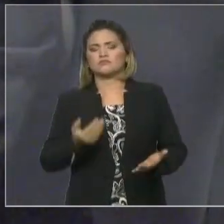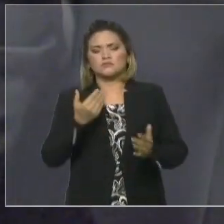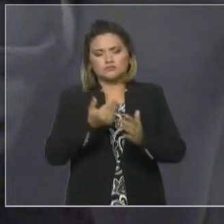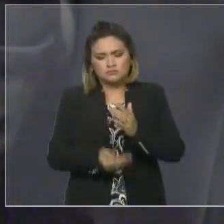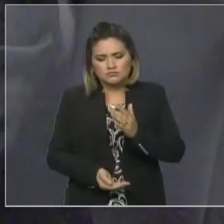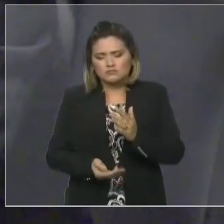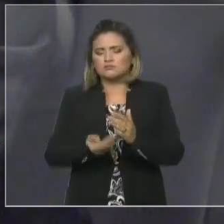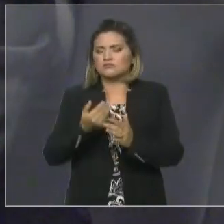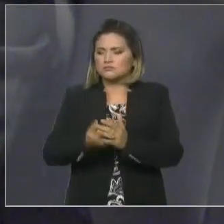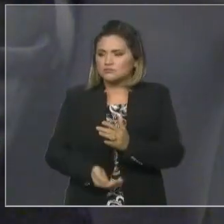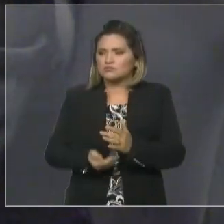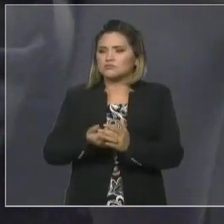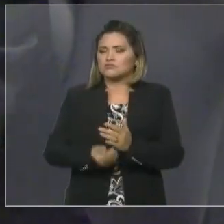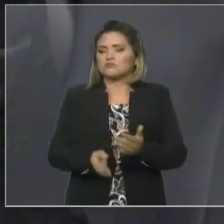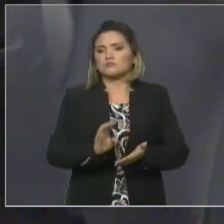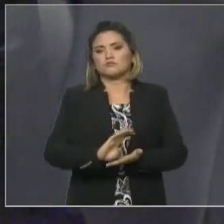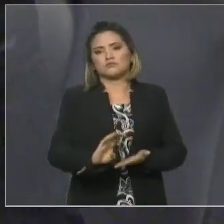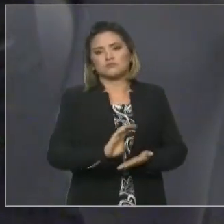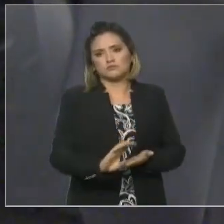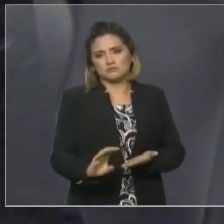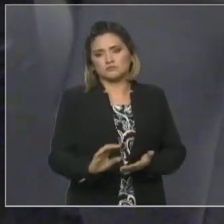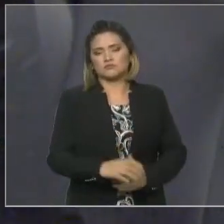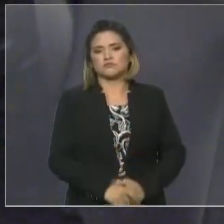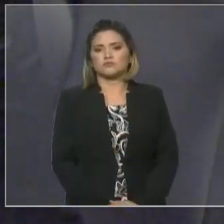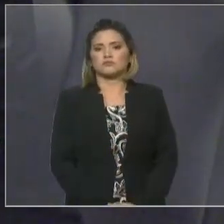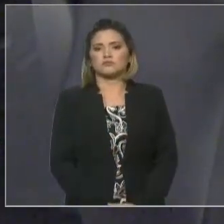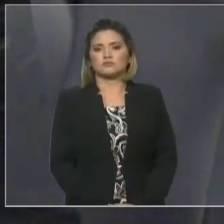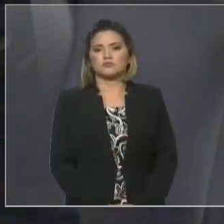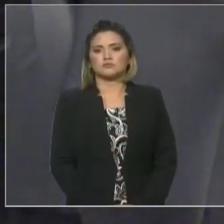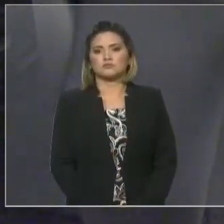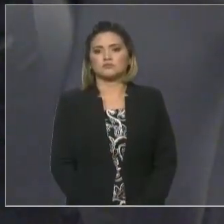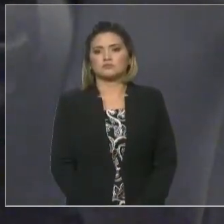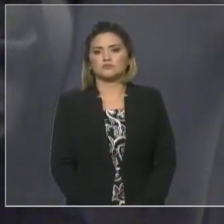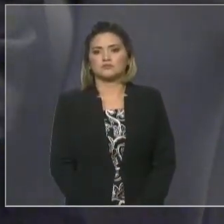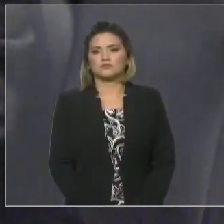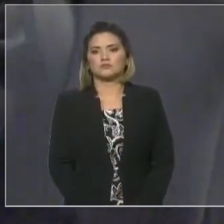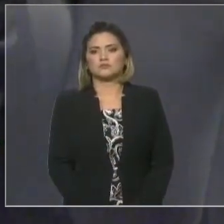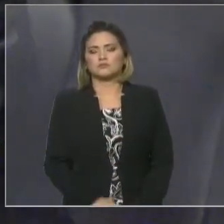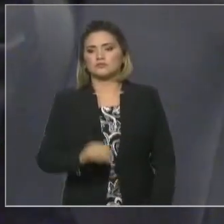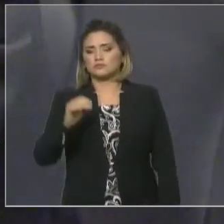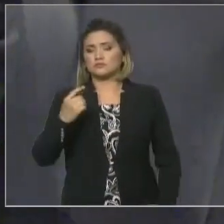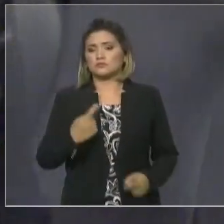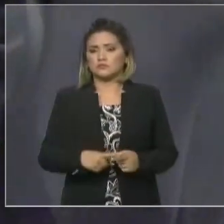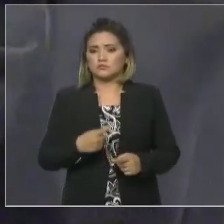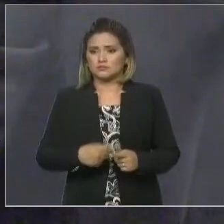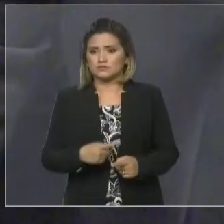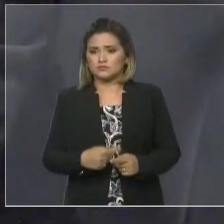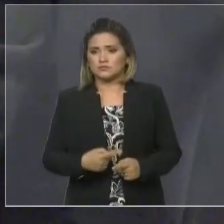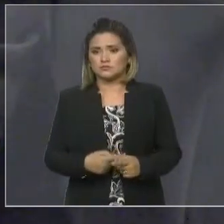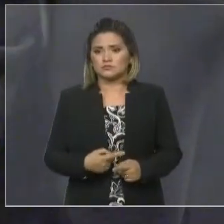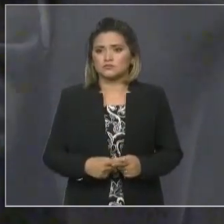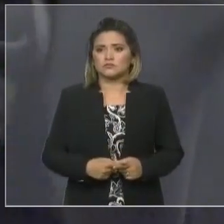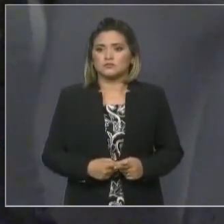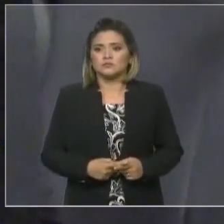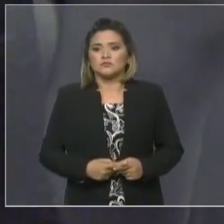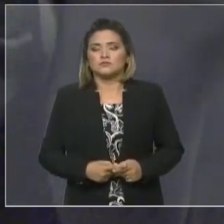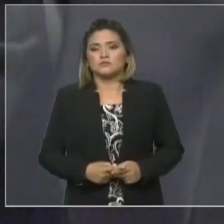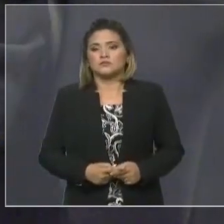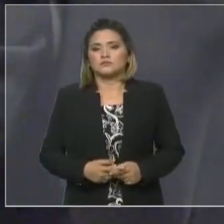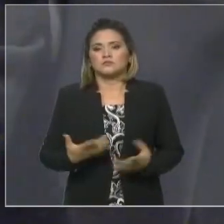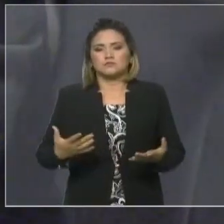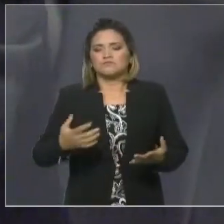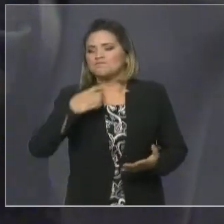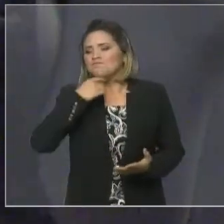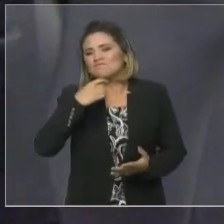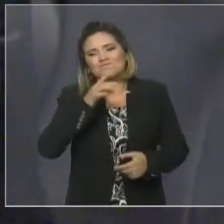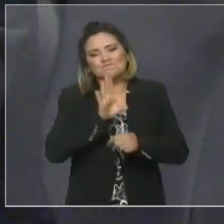consequentemente, porque dificilmente aparece alguém, algum outro ente público para chegar e falar, eu quero ajudar o